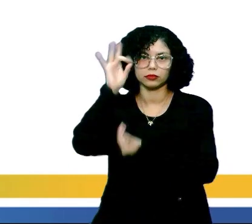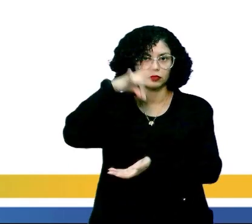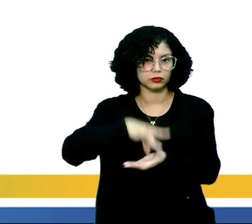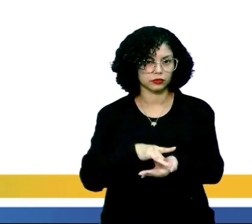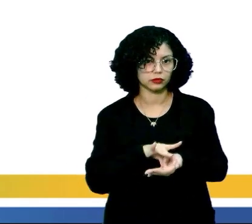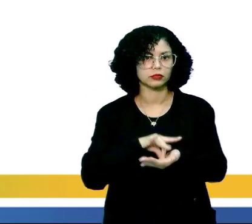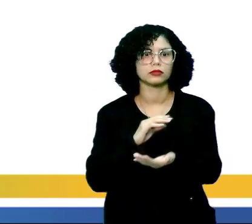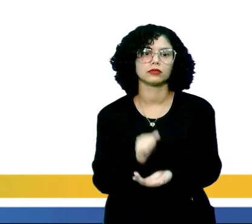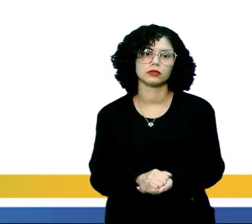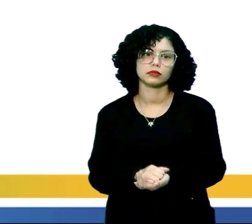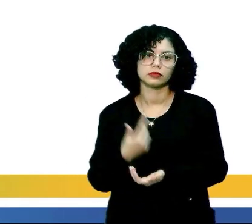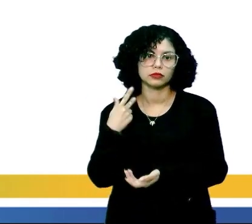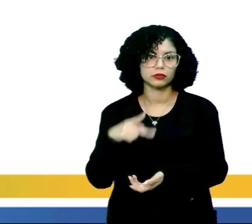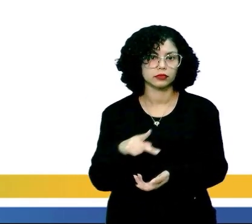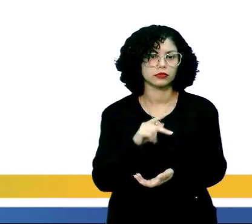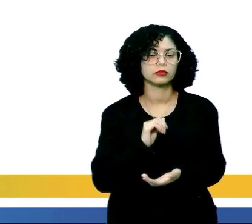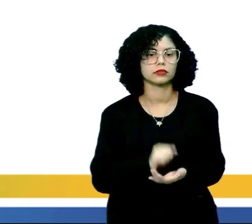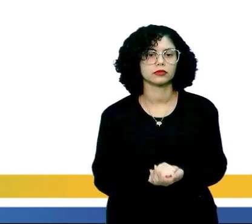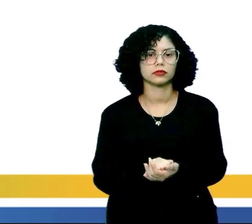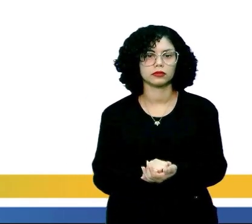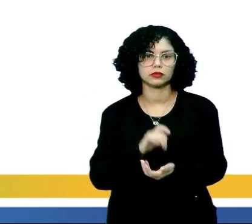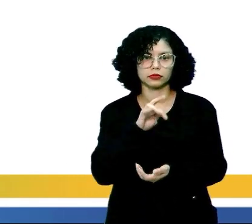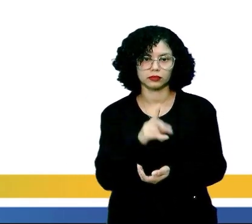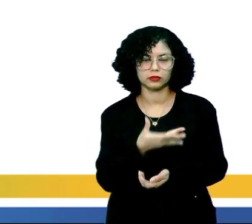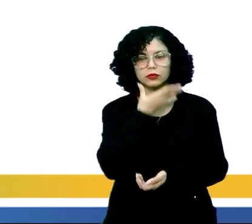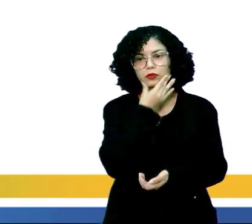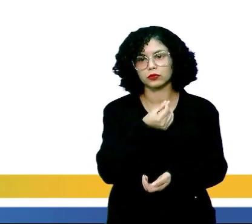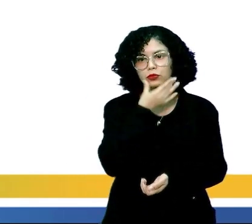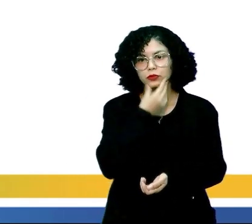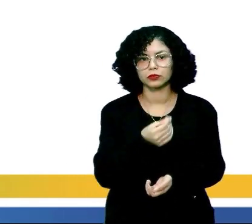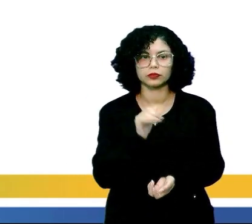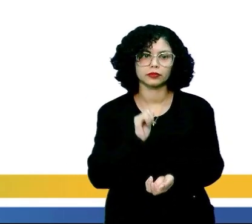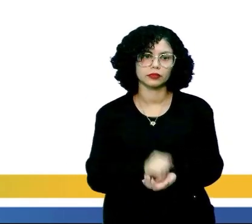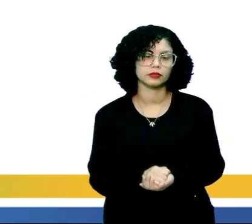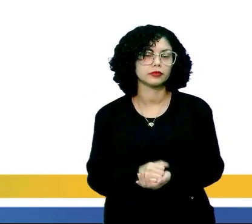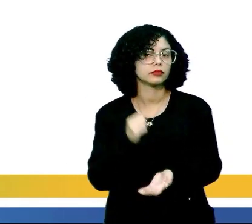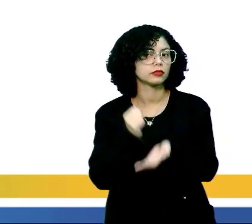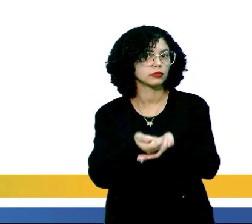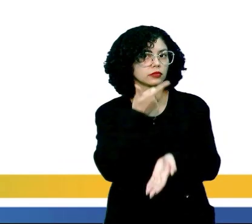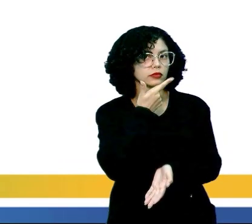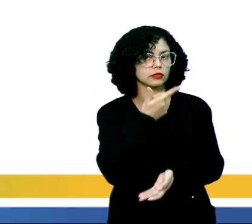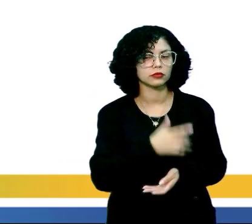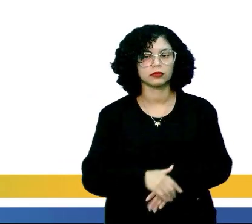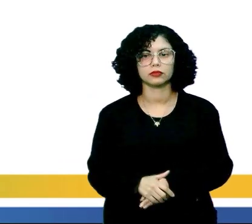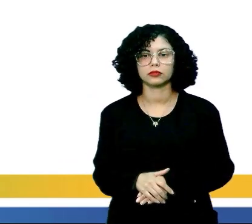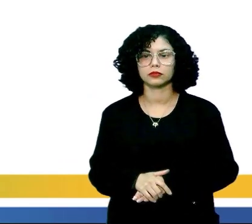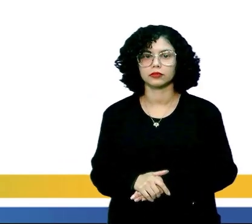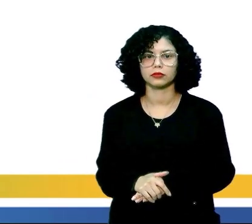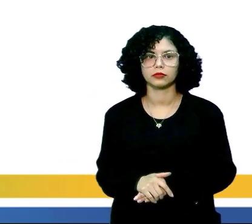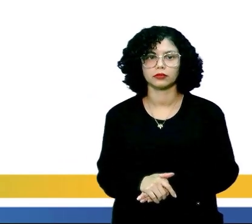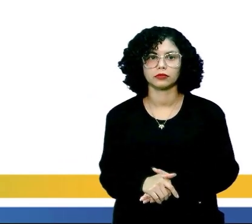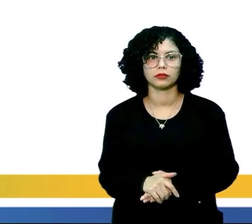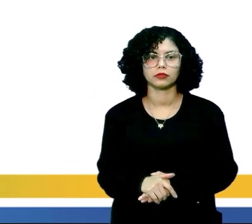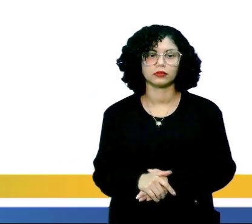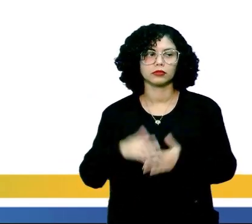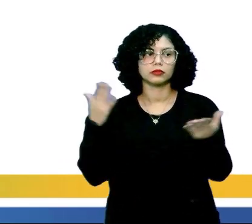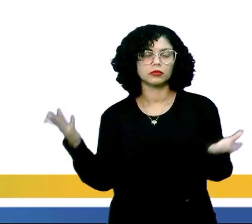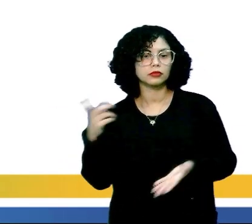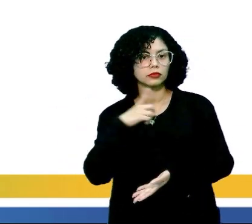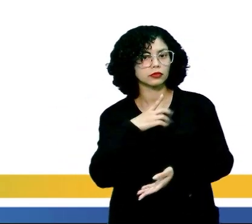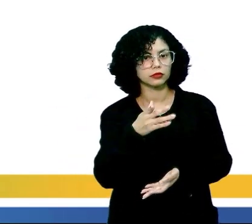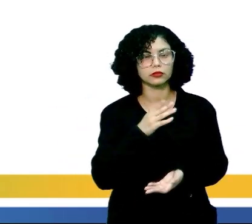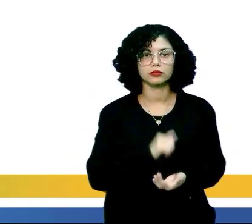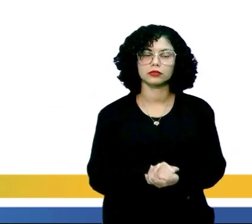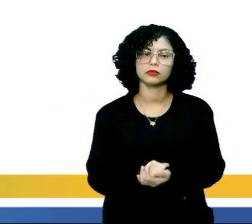de realidade, letra D, seu expediente de homem e letra E, seu remédio. Então, a gente tem